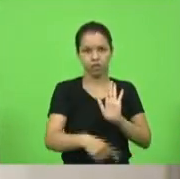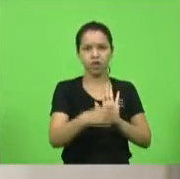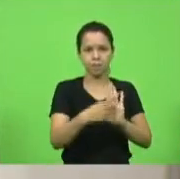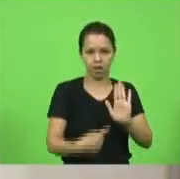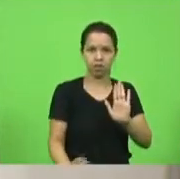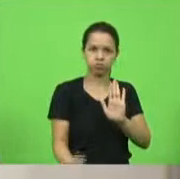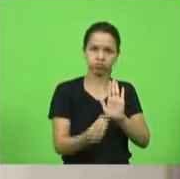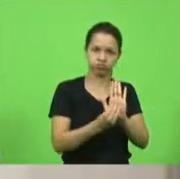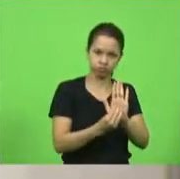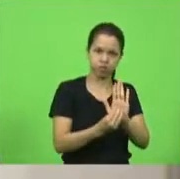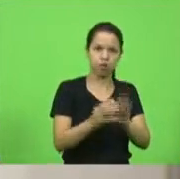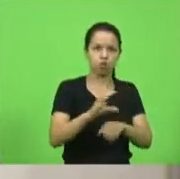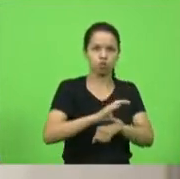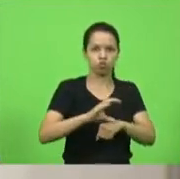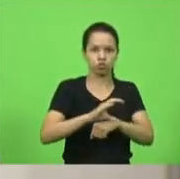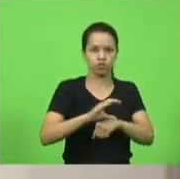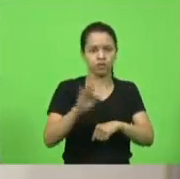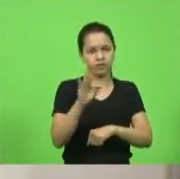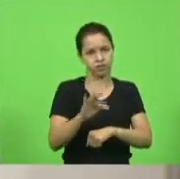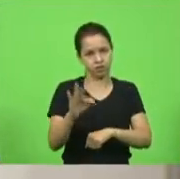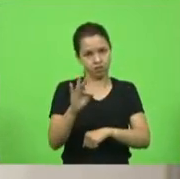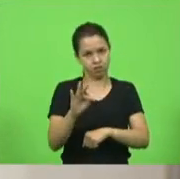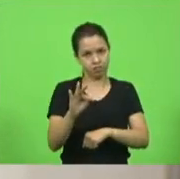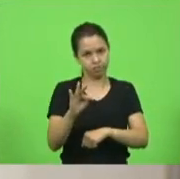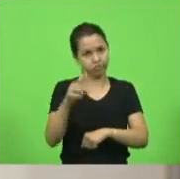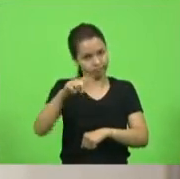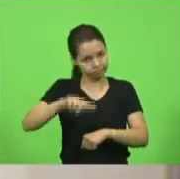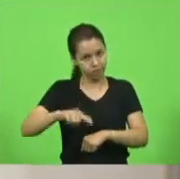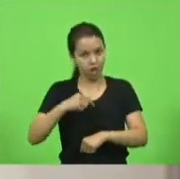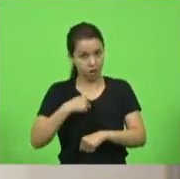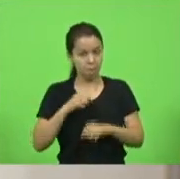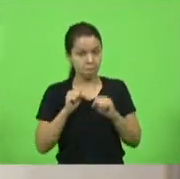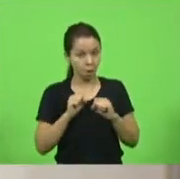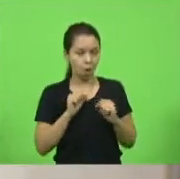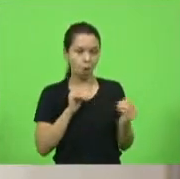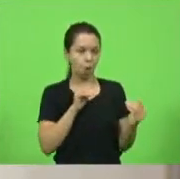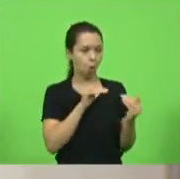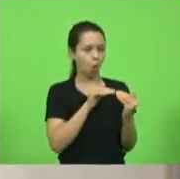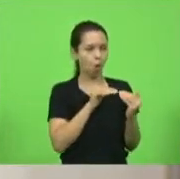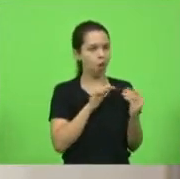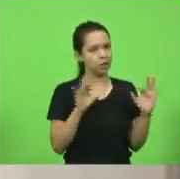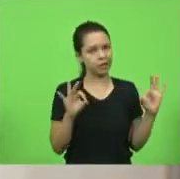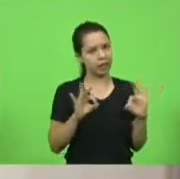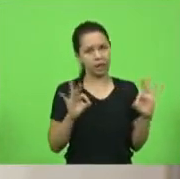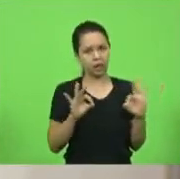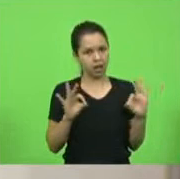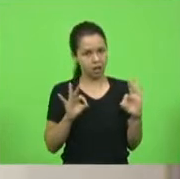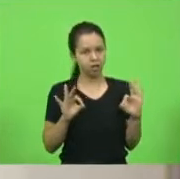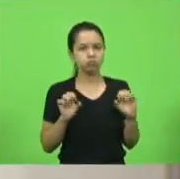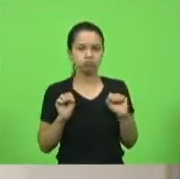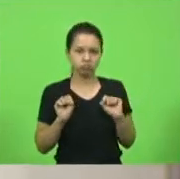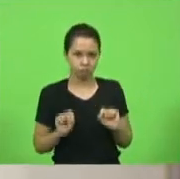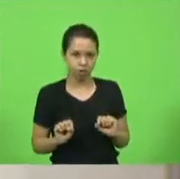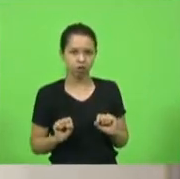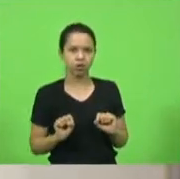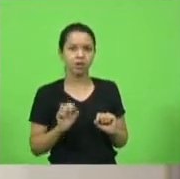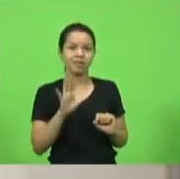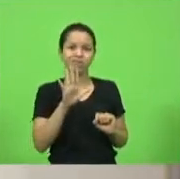Constituição Federal. Repito, eu posso não concordar com uma palavra que o deputado falou, mas